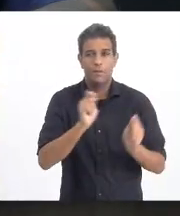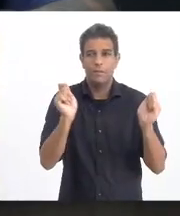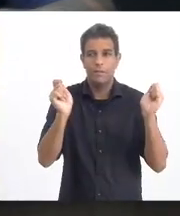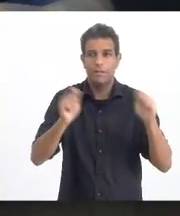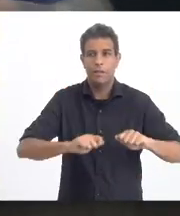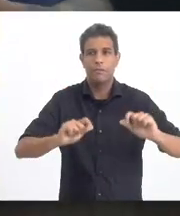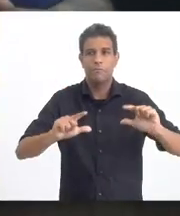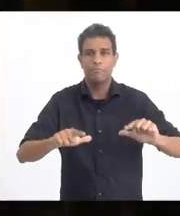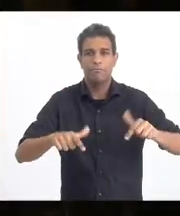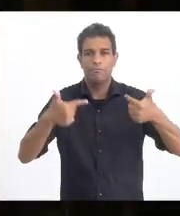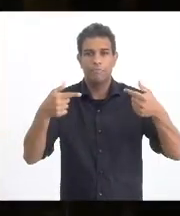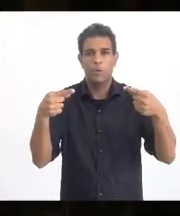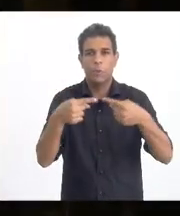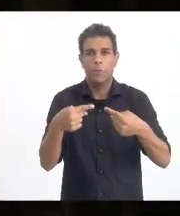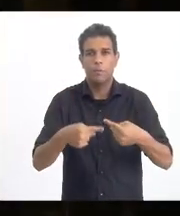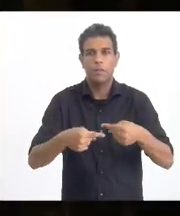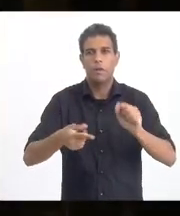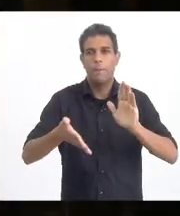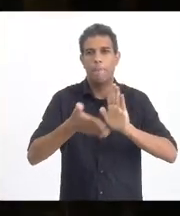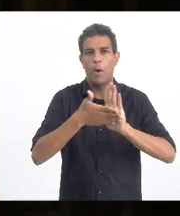para que viesse essa proposta.